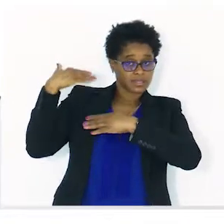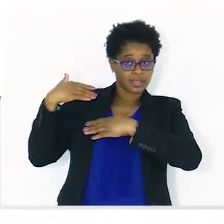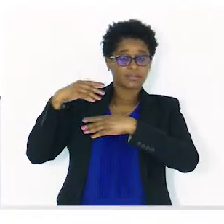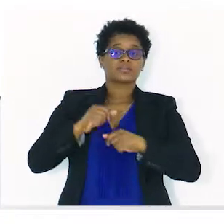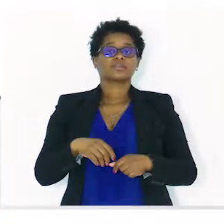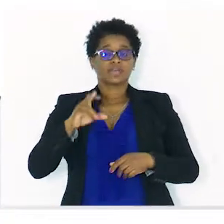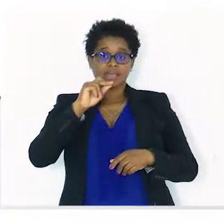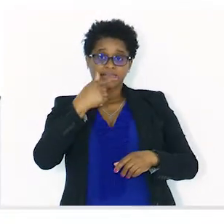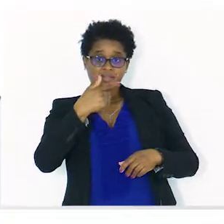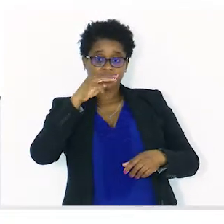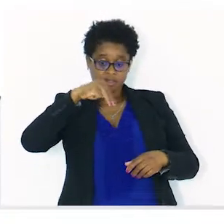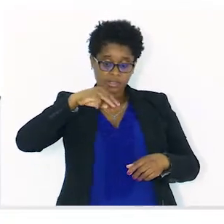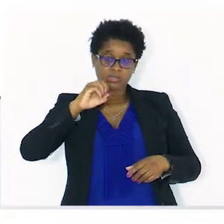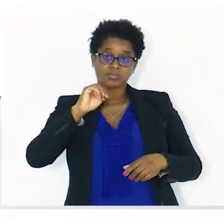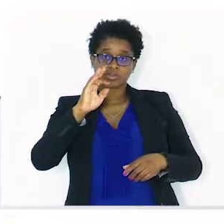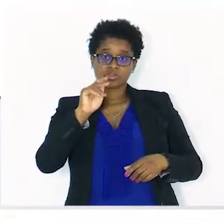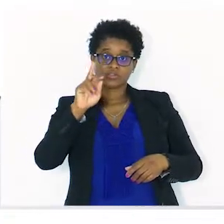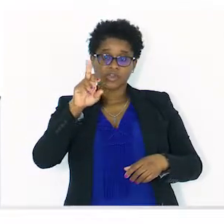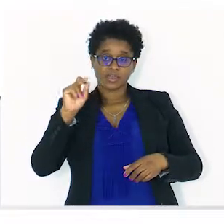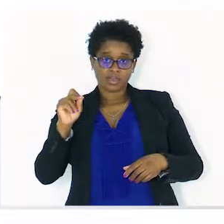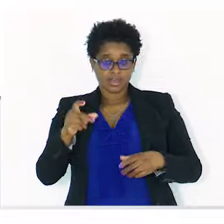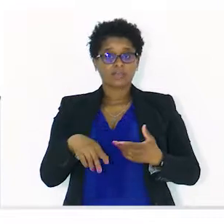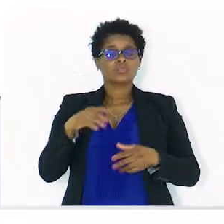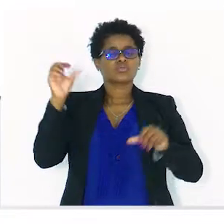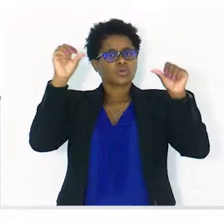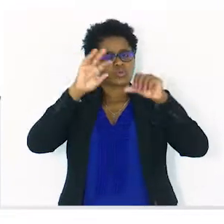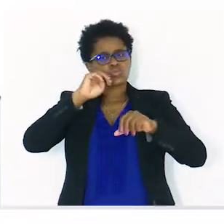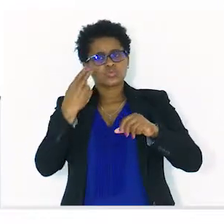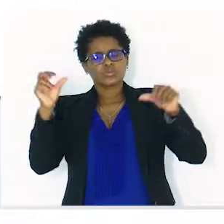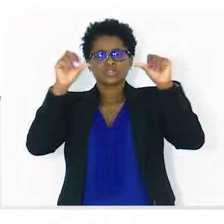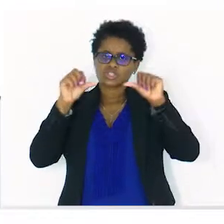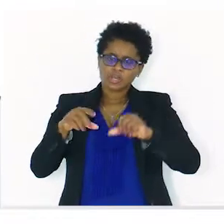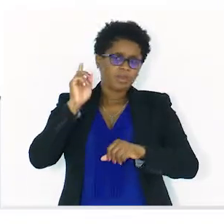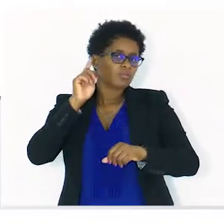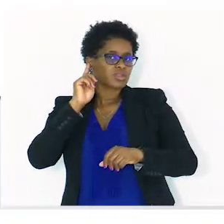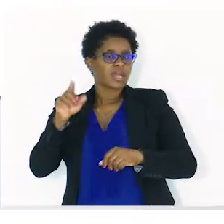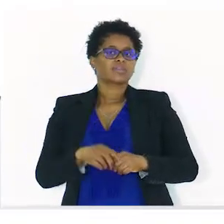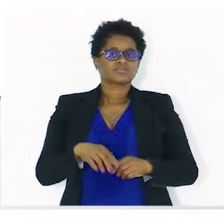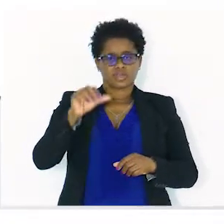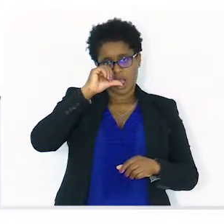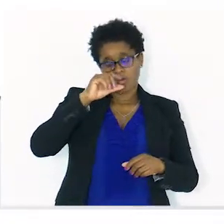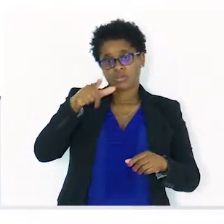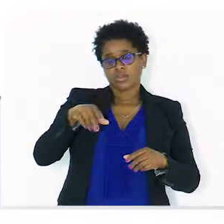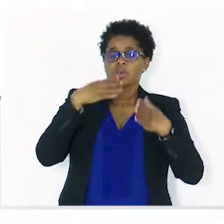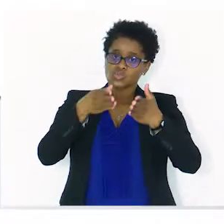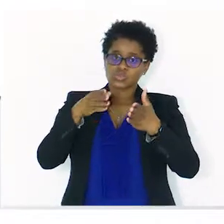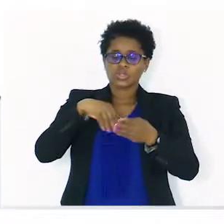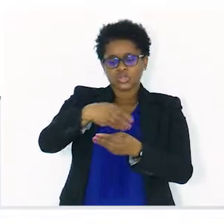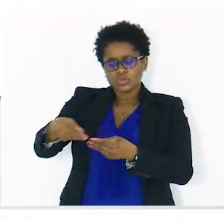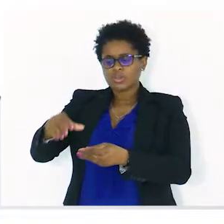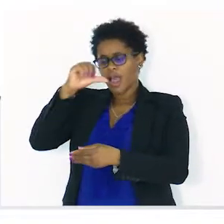dos subsistemas que é importante no ciclo hidrológico, pois ajuda na distribuição da água no